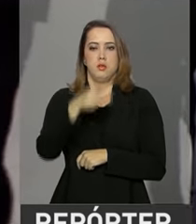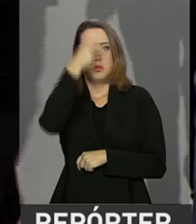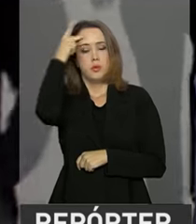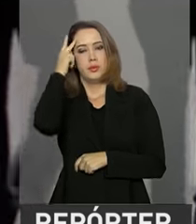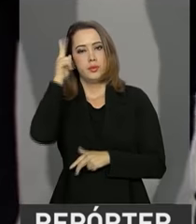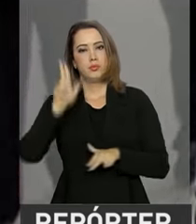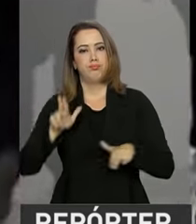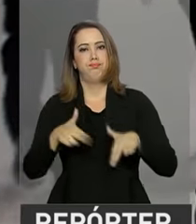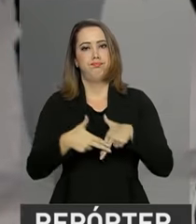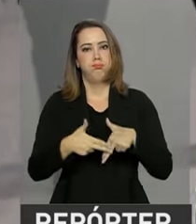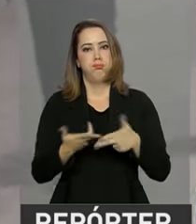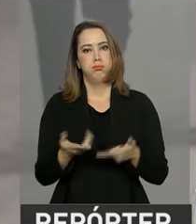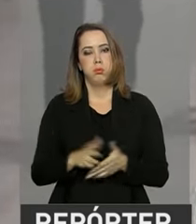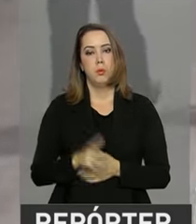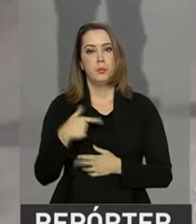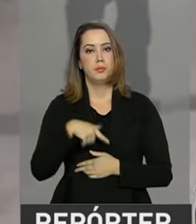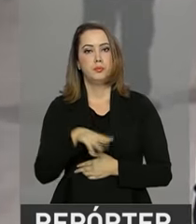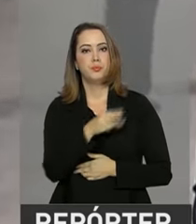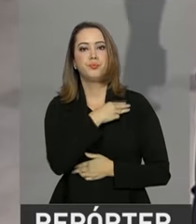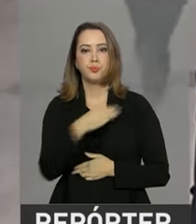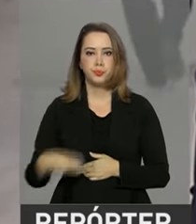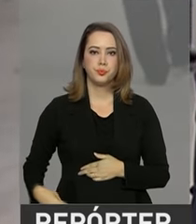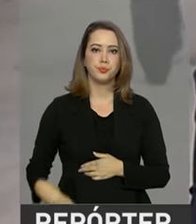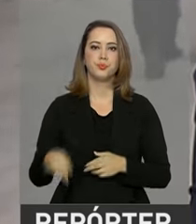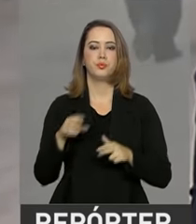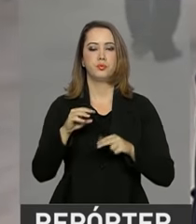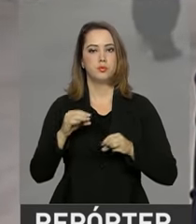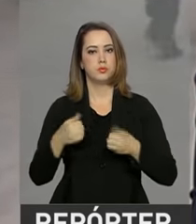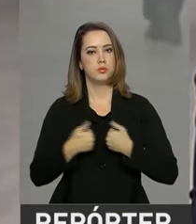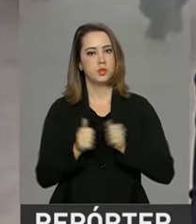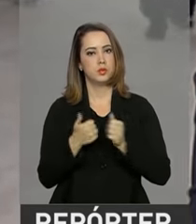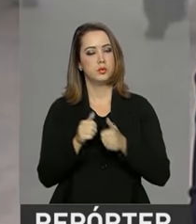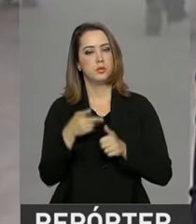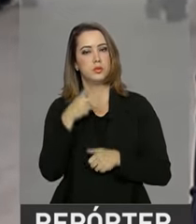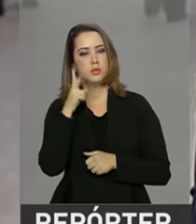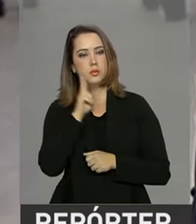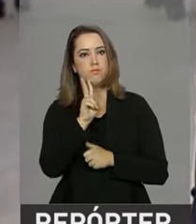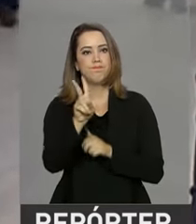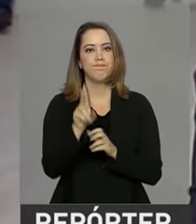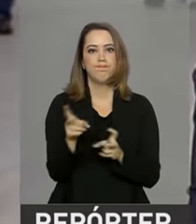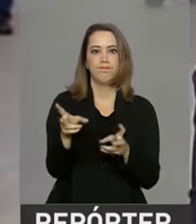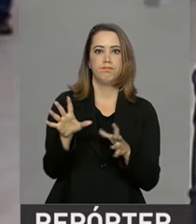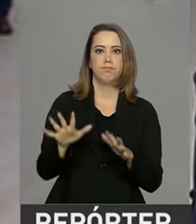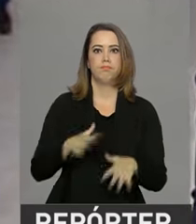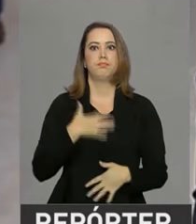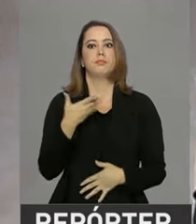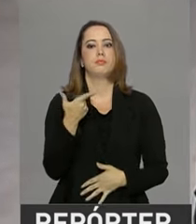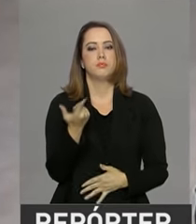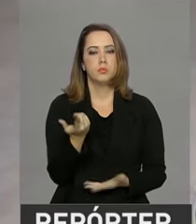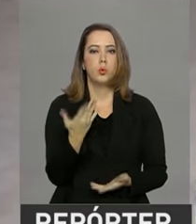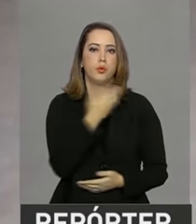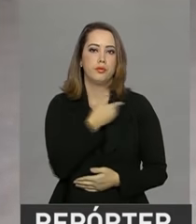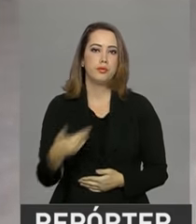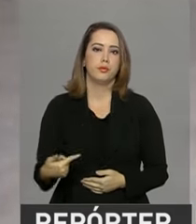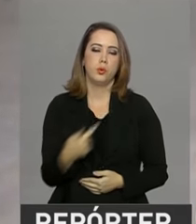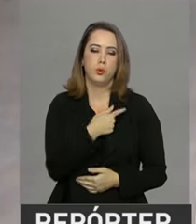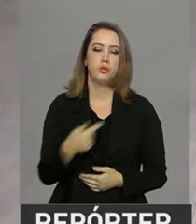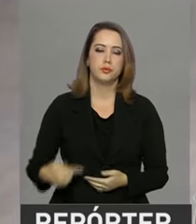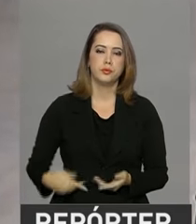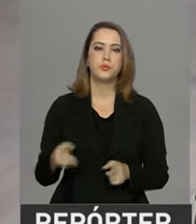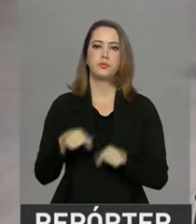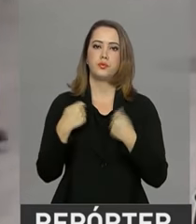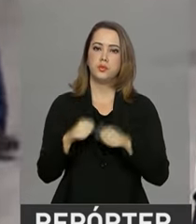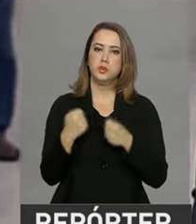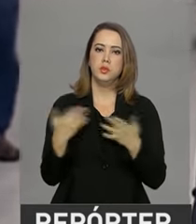dos Transportes respondeu que a tragédia é um alerta para o governo. O ministro afirmou que vai solicitar junto ao